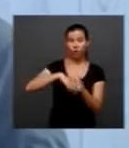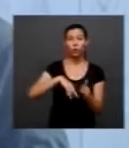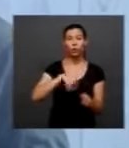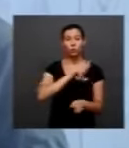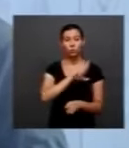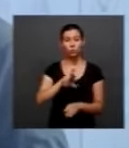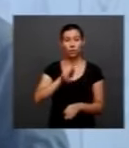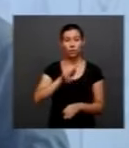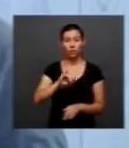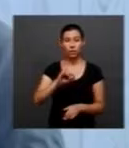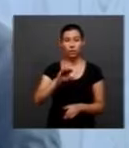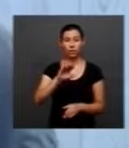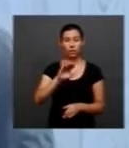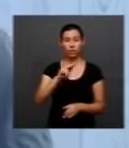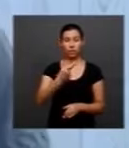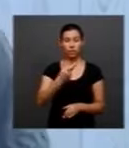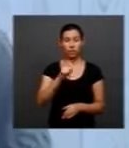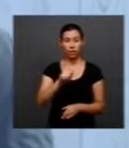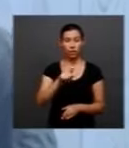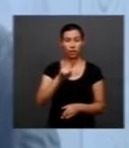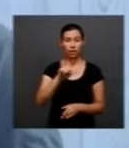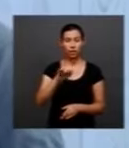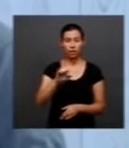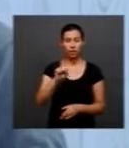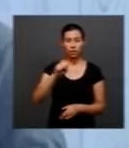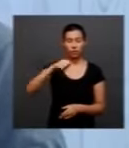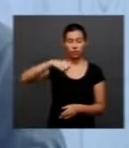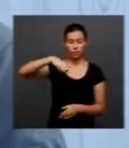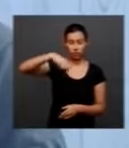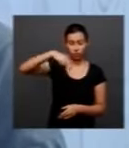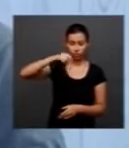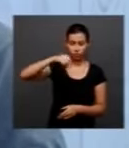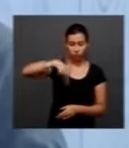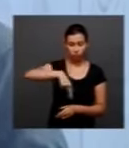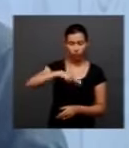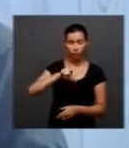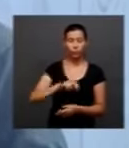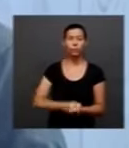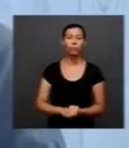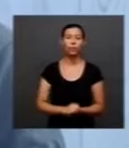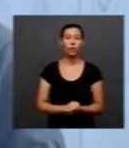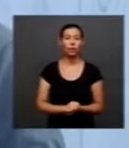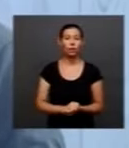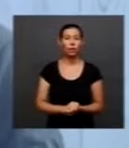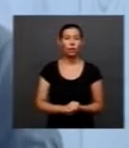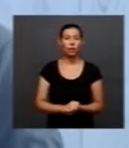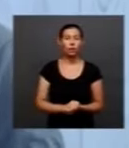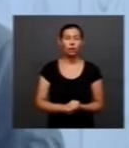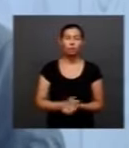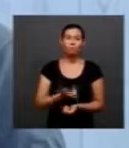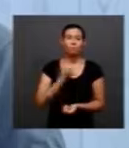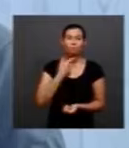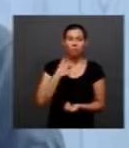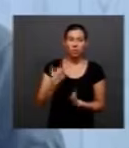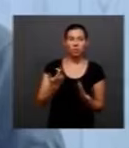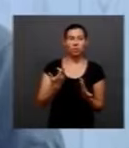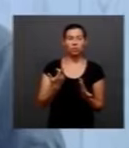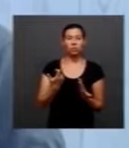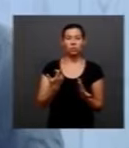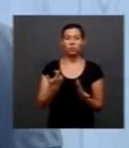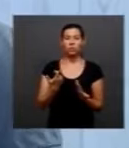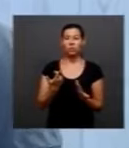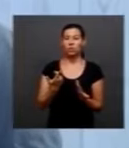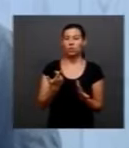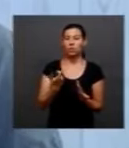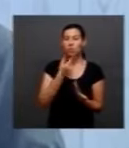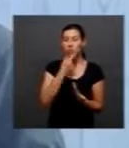possibilidade de aproximação com o desejo homoerótico, gerou